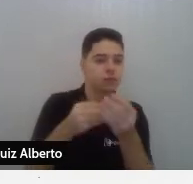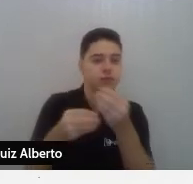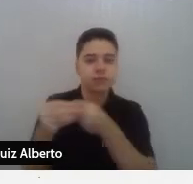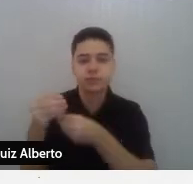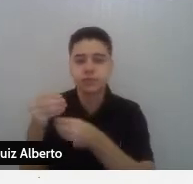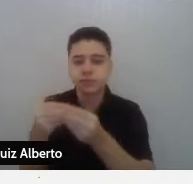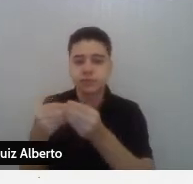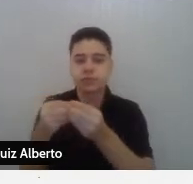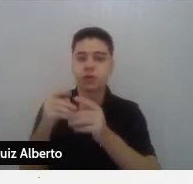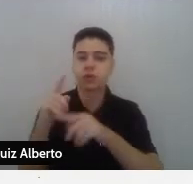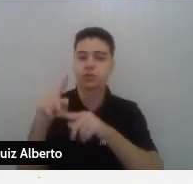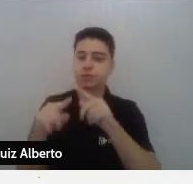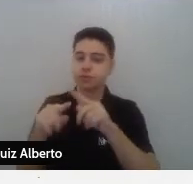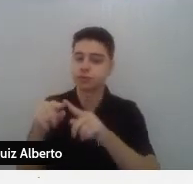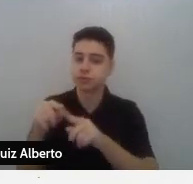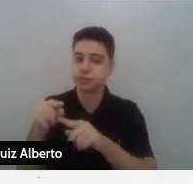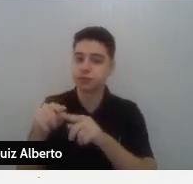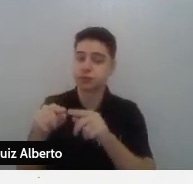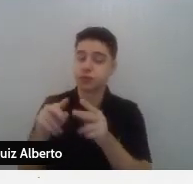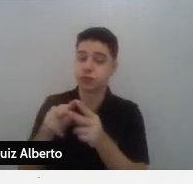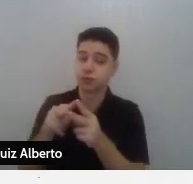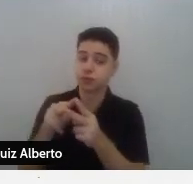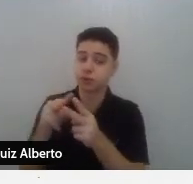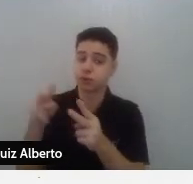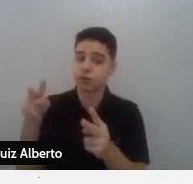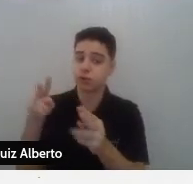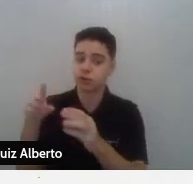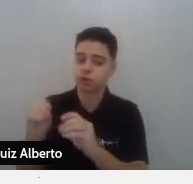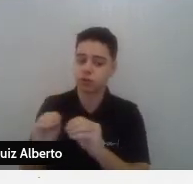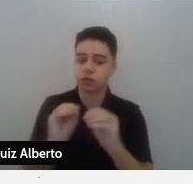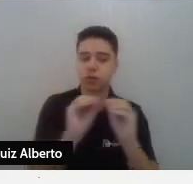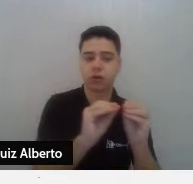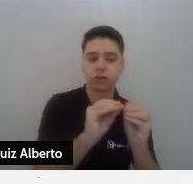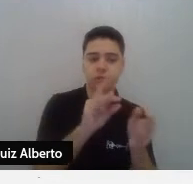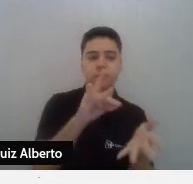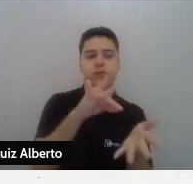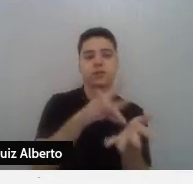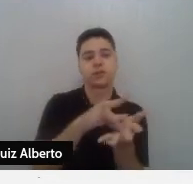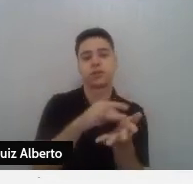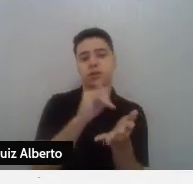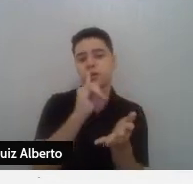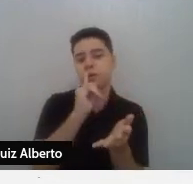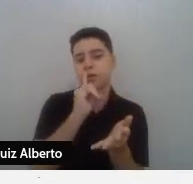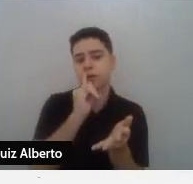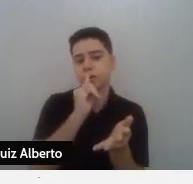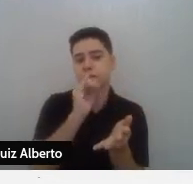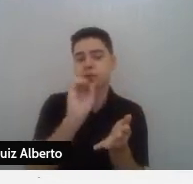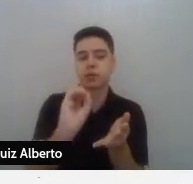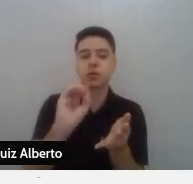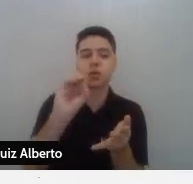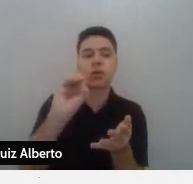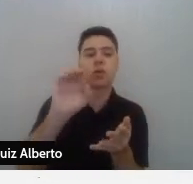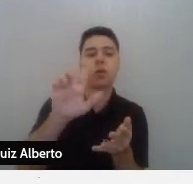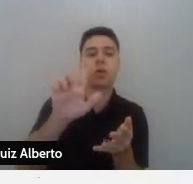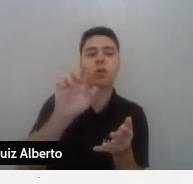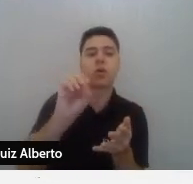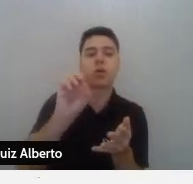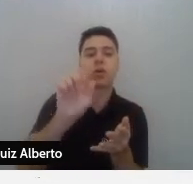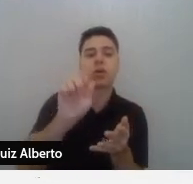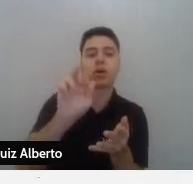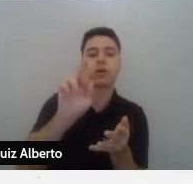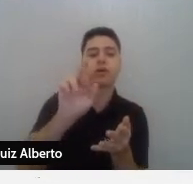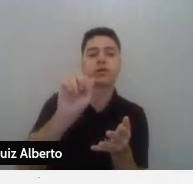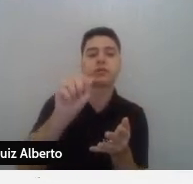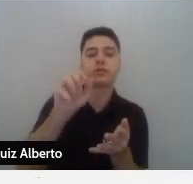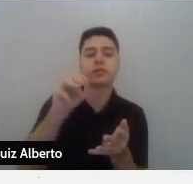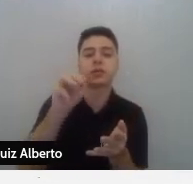objeto virtual e colocar no mundo real, né? Um exemplo são os hologramas, que a gente consegue,